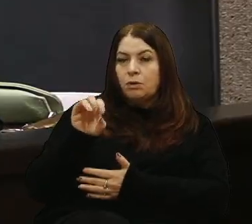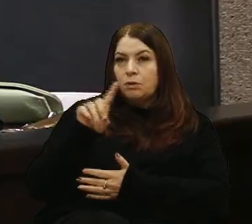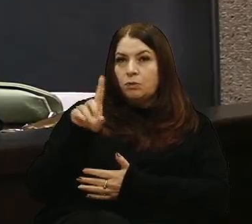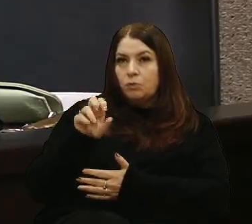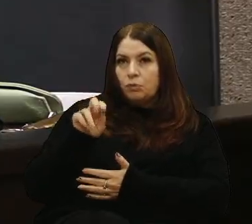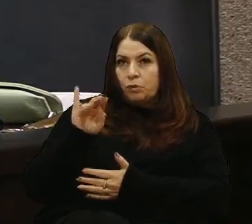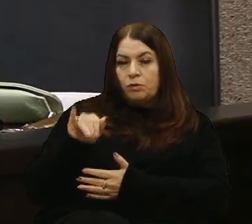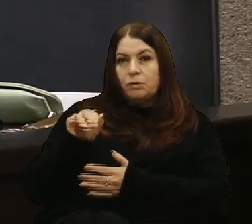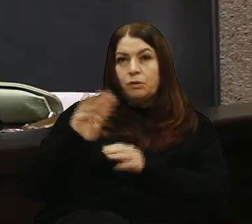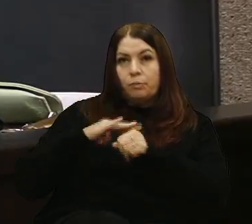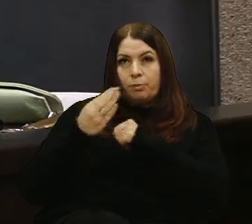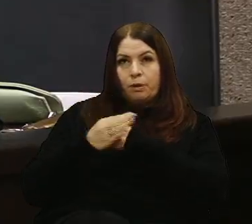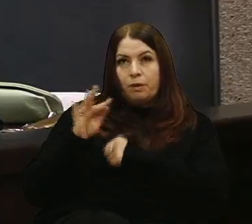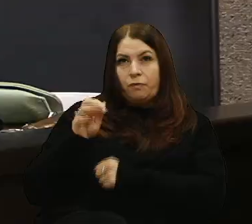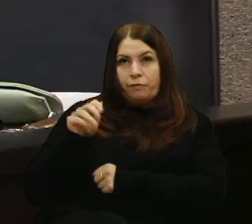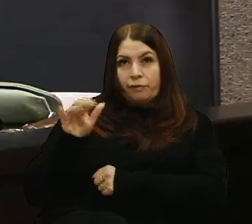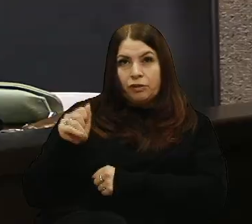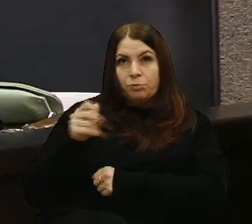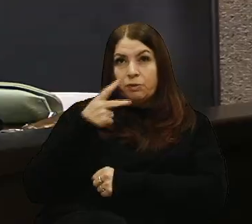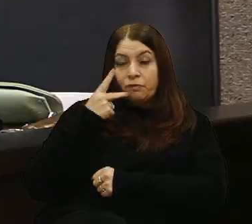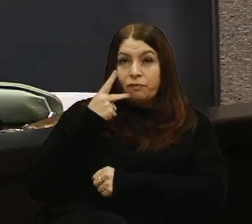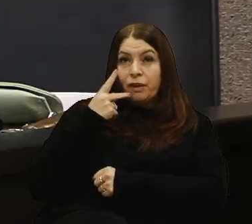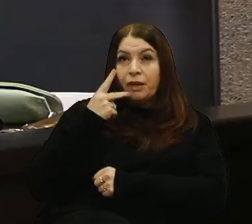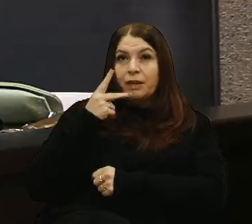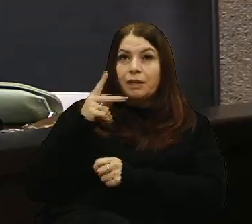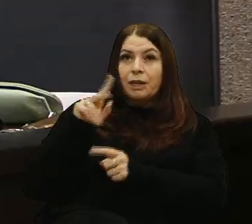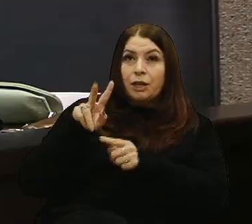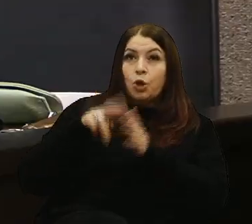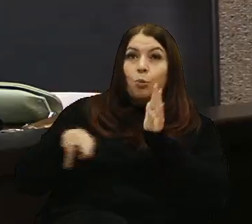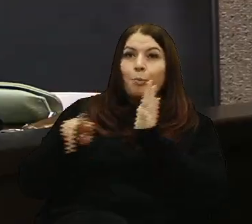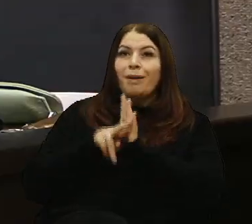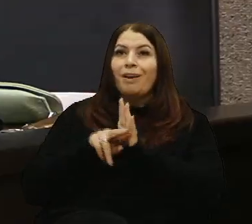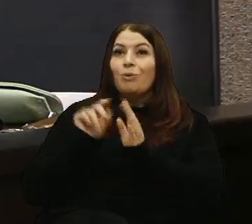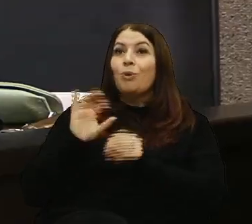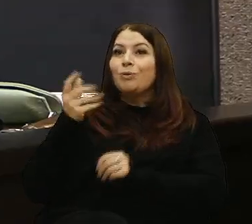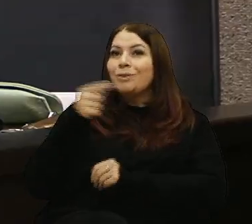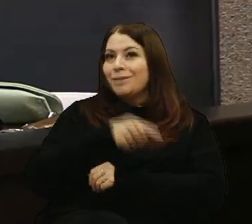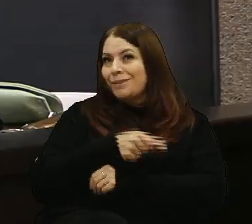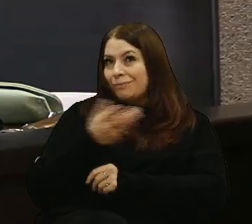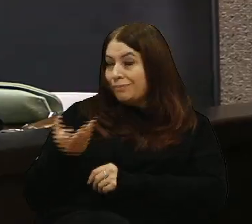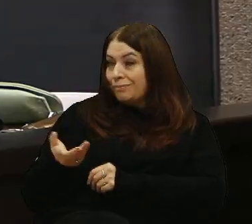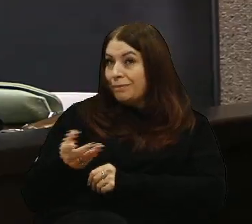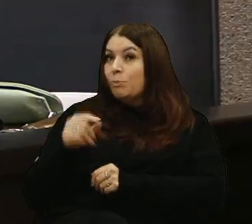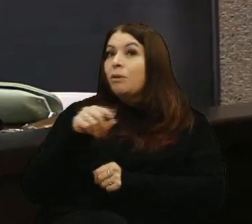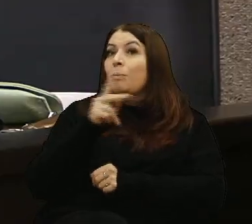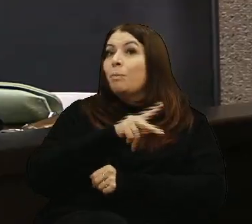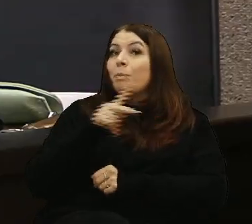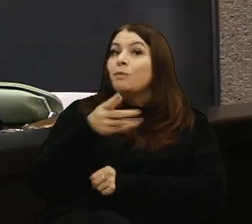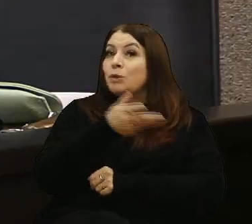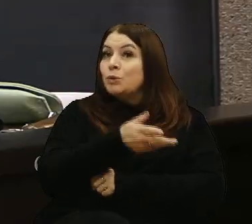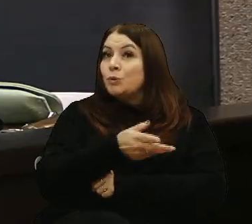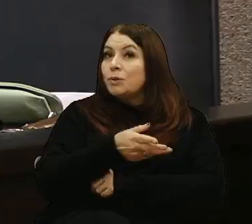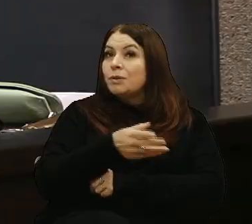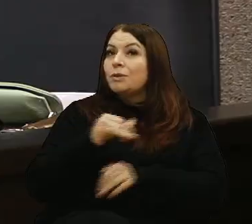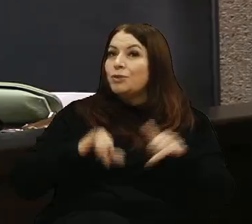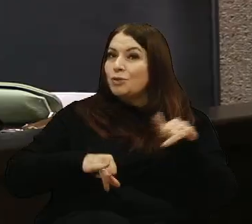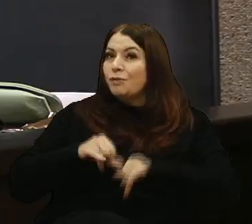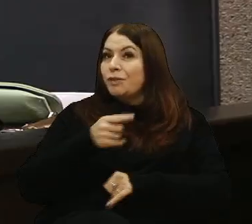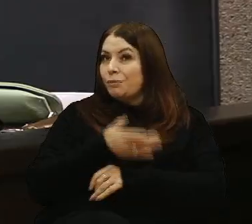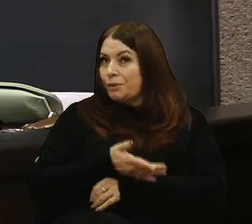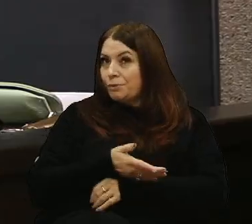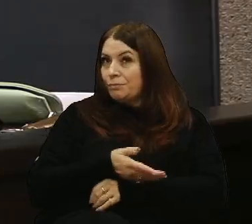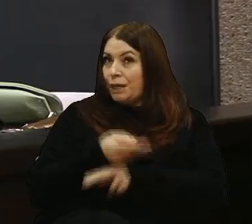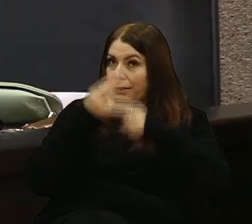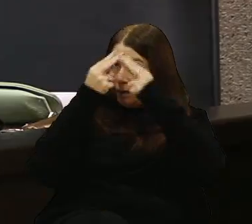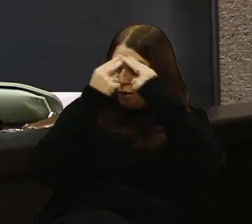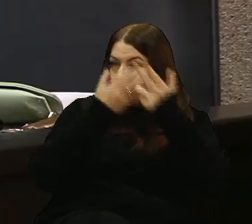né? E a gente dizer que vai reparar o dano. Quem reparará o dano para aquela professora que sofreu aquele ataque,